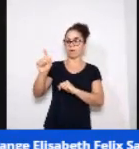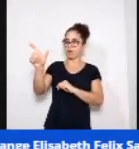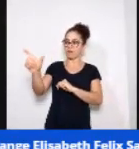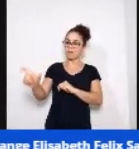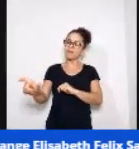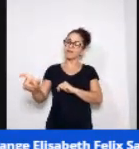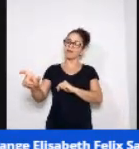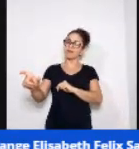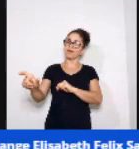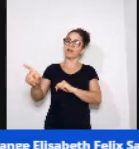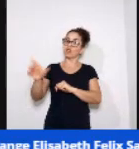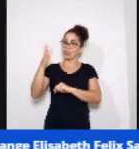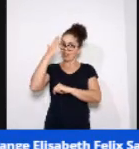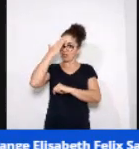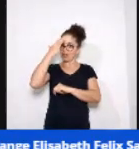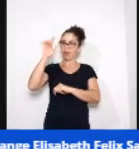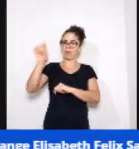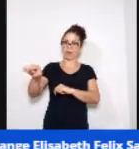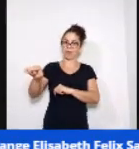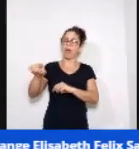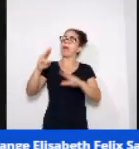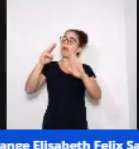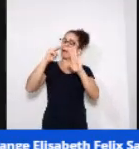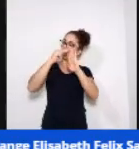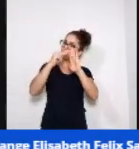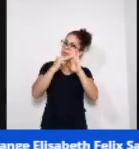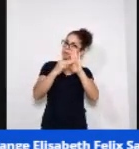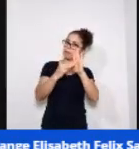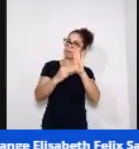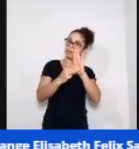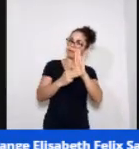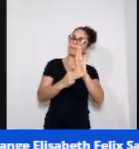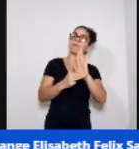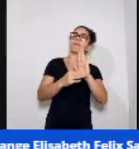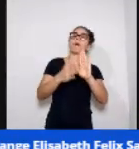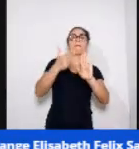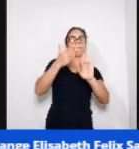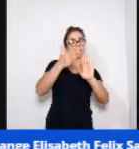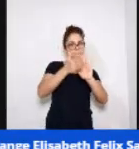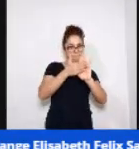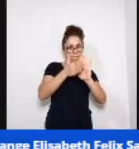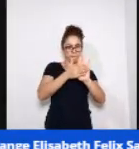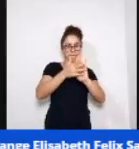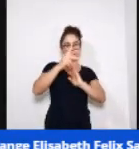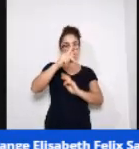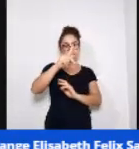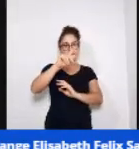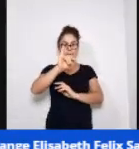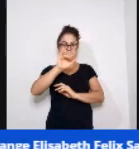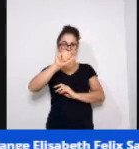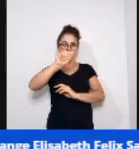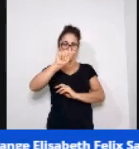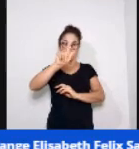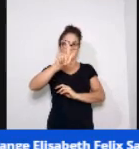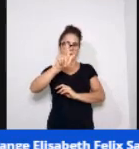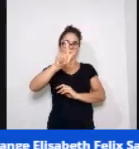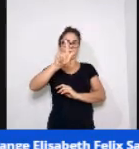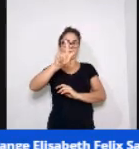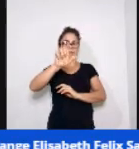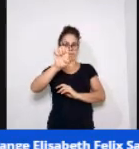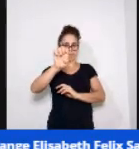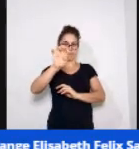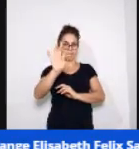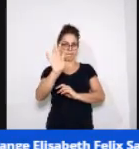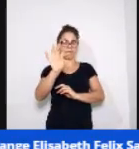atual, pelo contrário, é uma metodologia proposta por Piaget, que pensou justamente em contrapor o